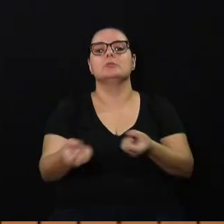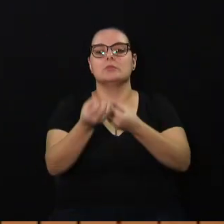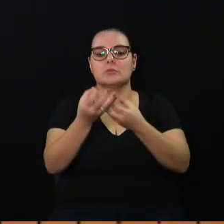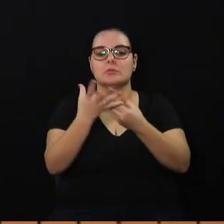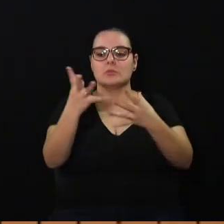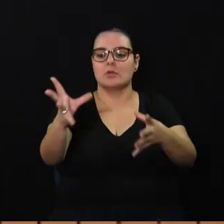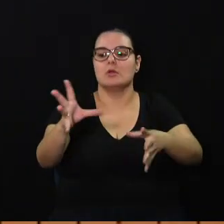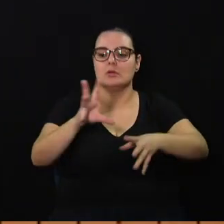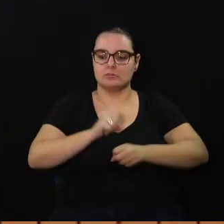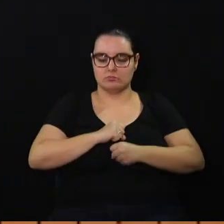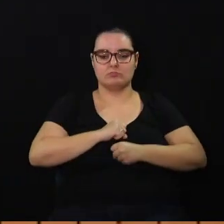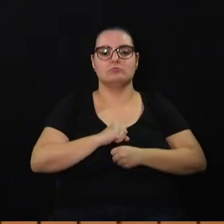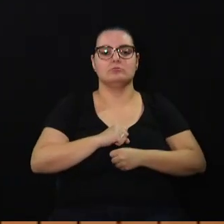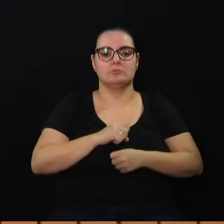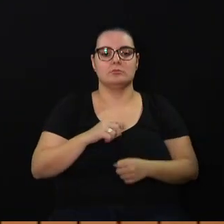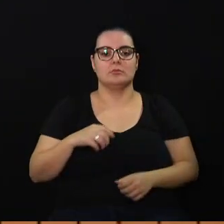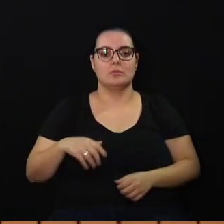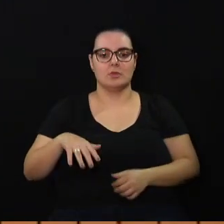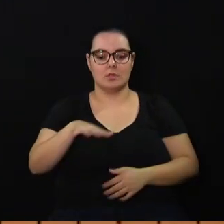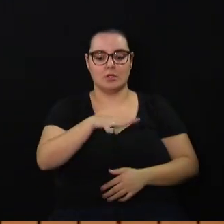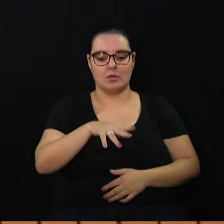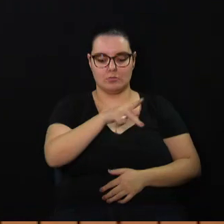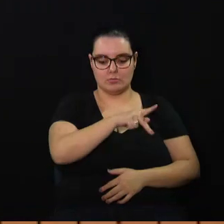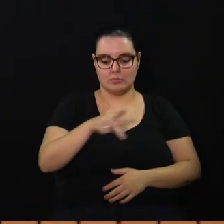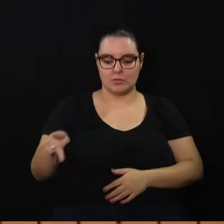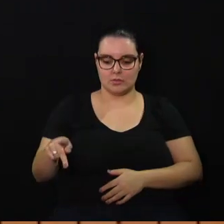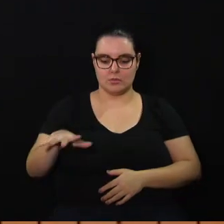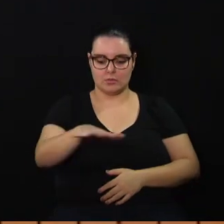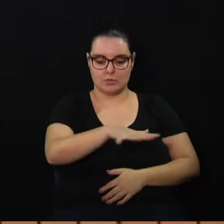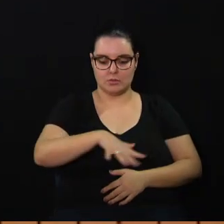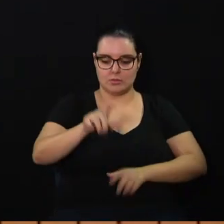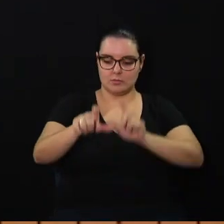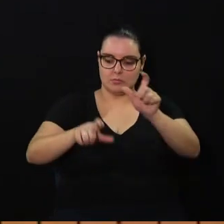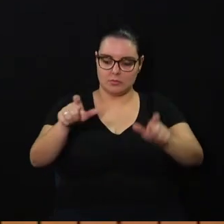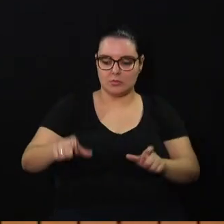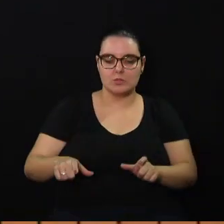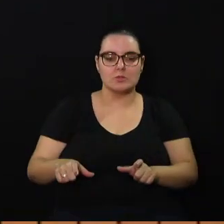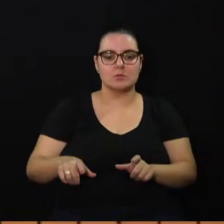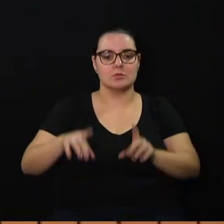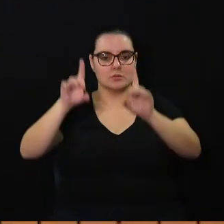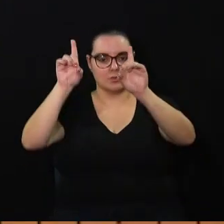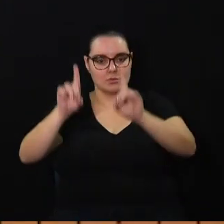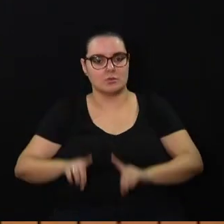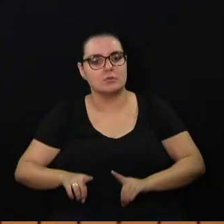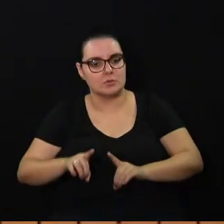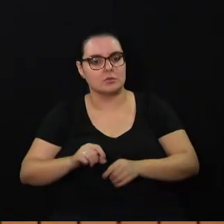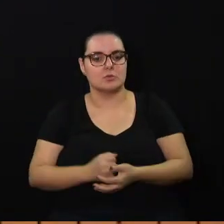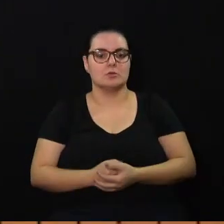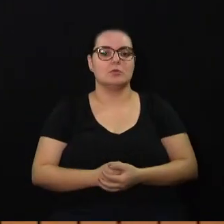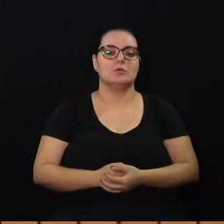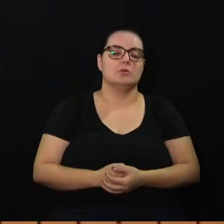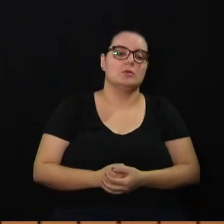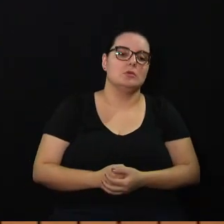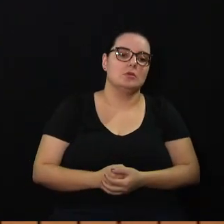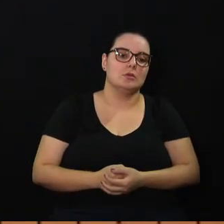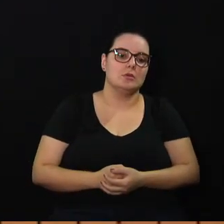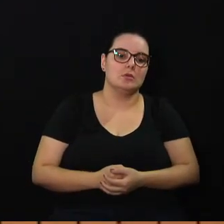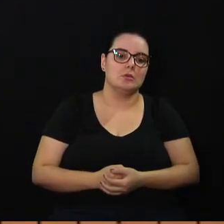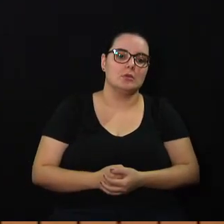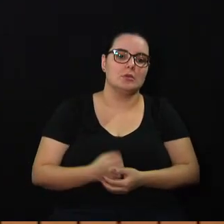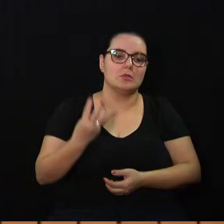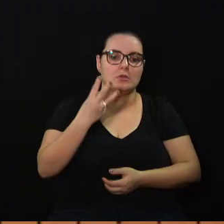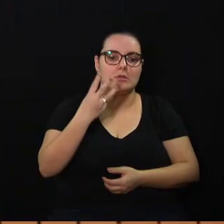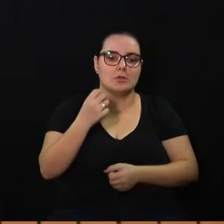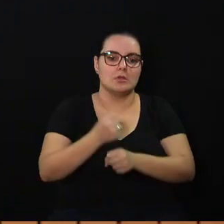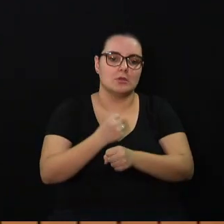eu sou presidente da comissão das pessoas com deficiência já faça todo se terceiro biênio e desde